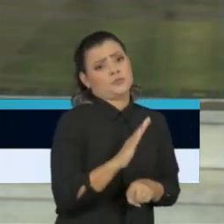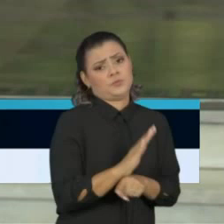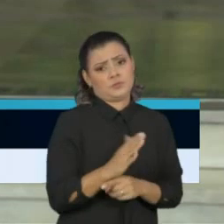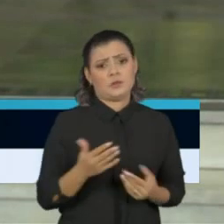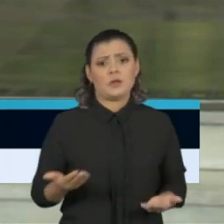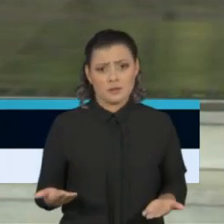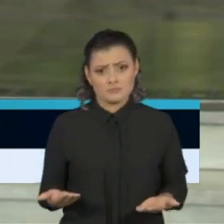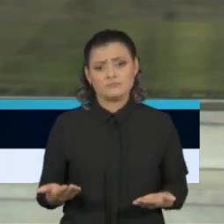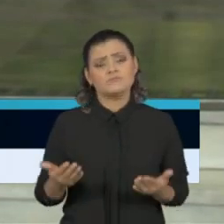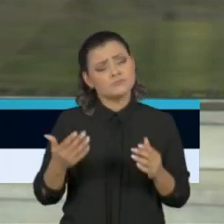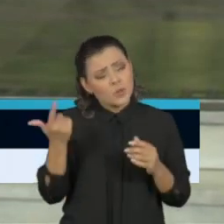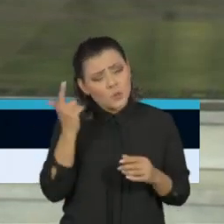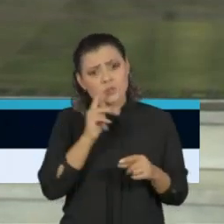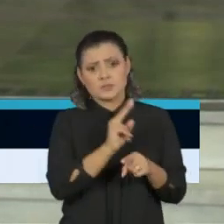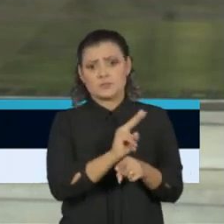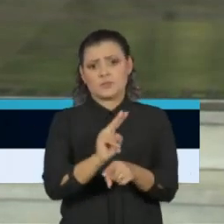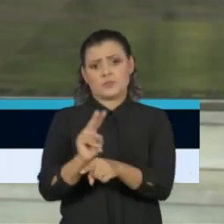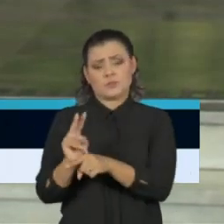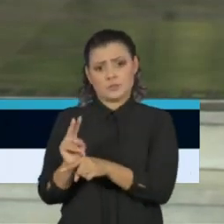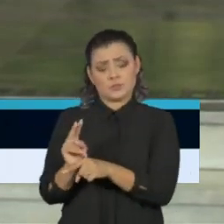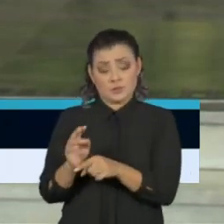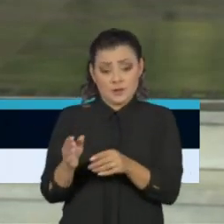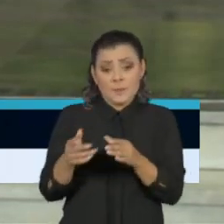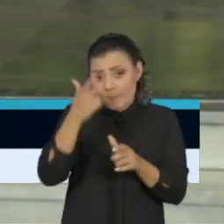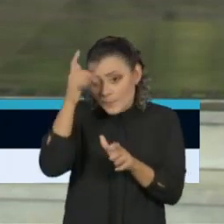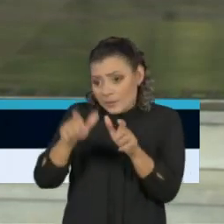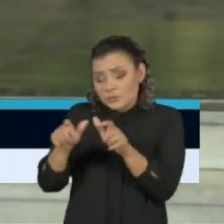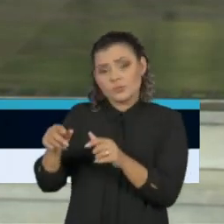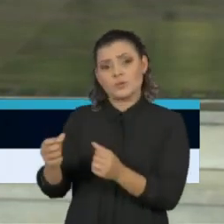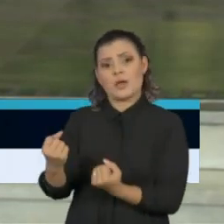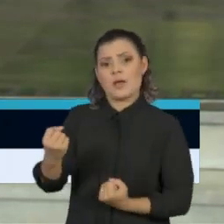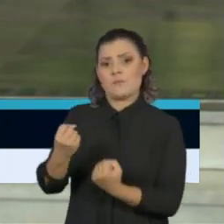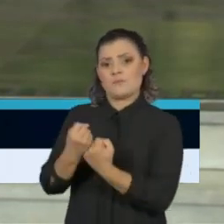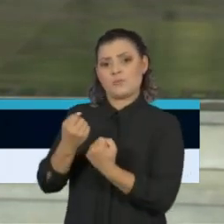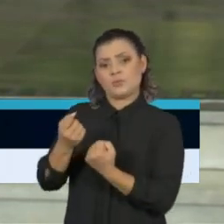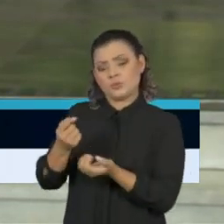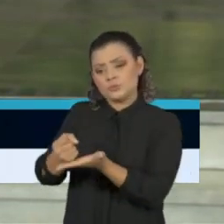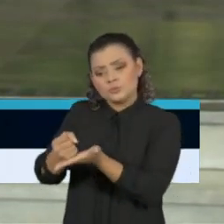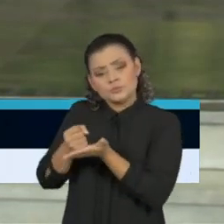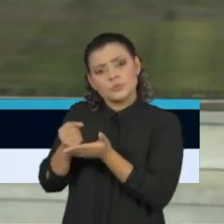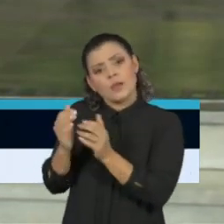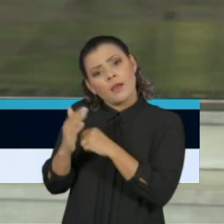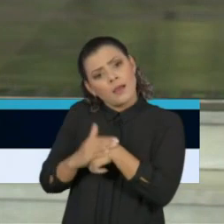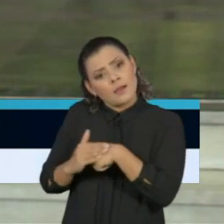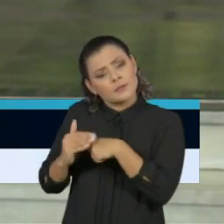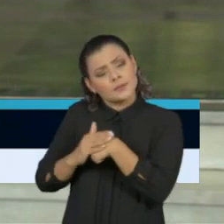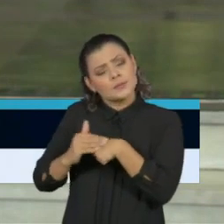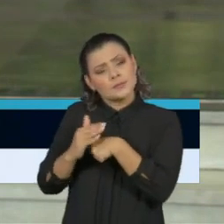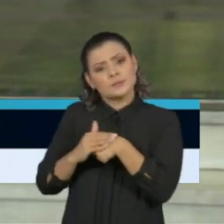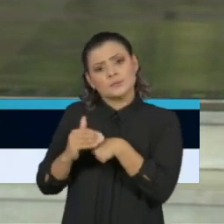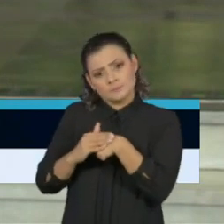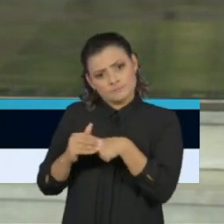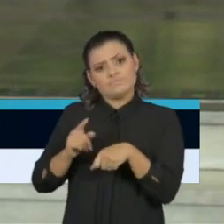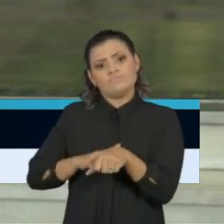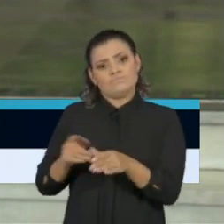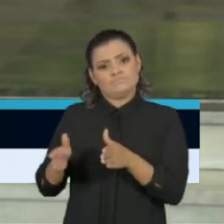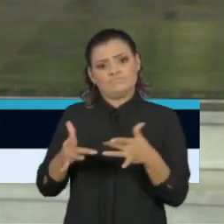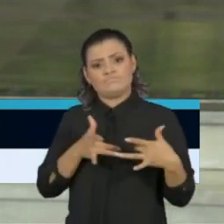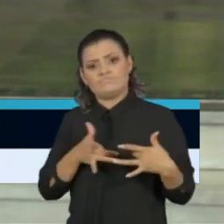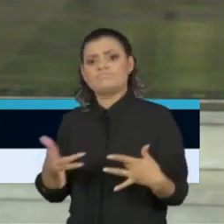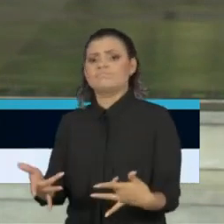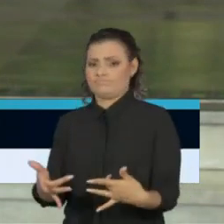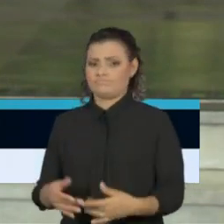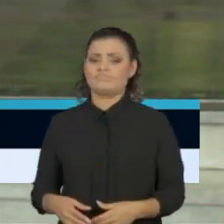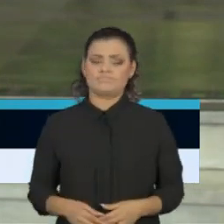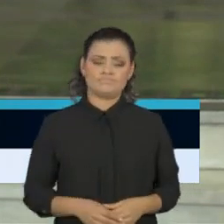isto aconteça e que essas pessoas se sintam amparadas. É hora de carinho e é hora de